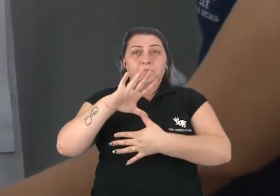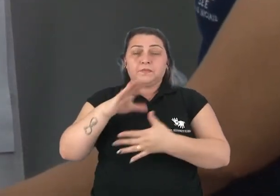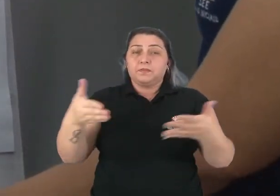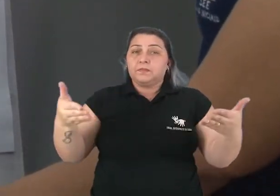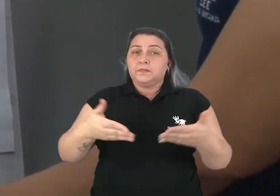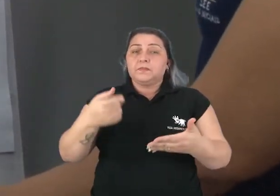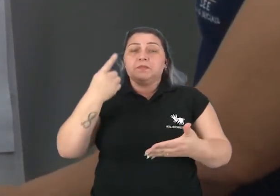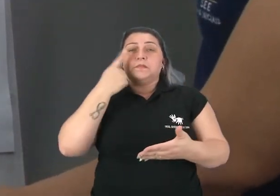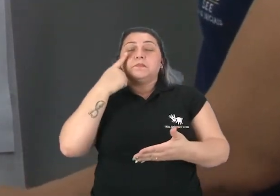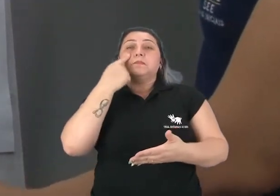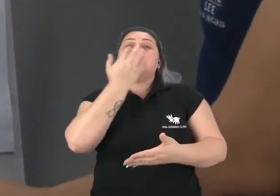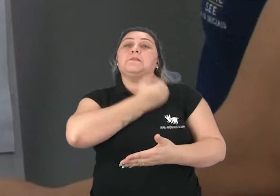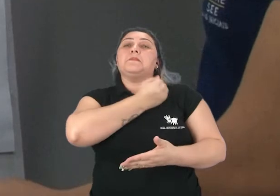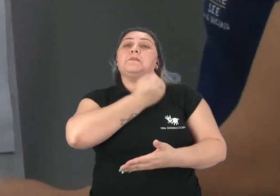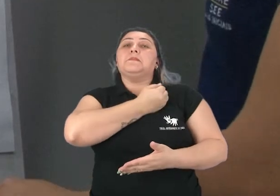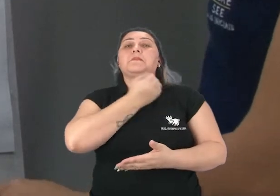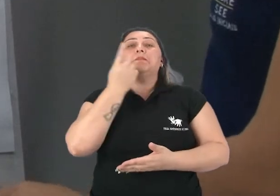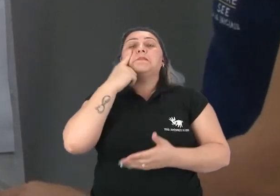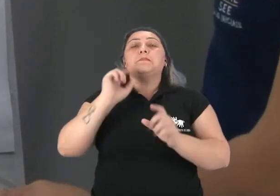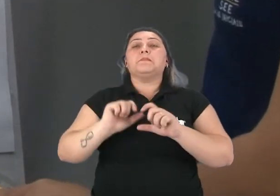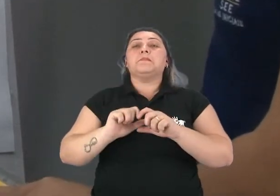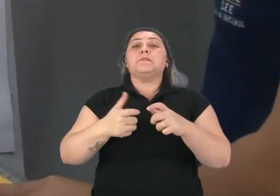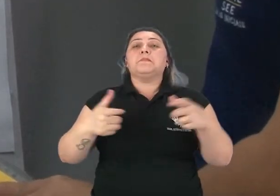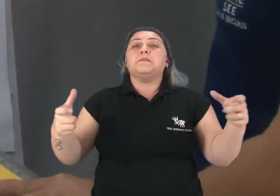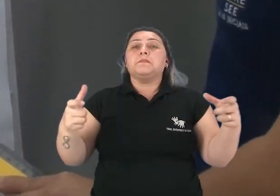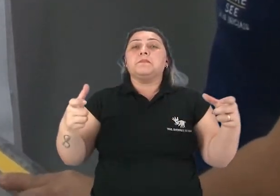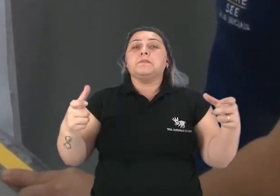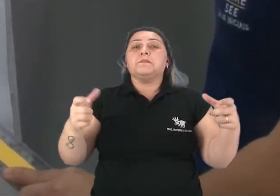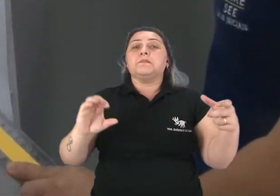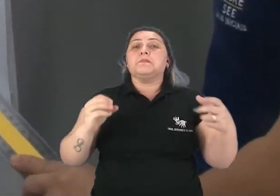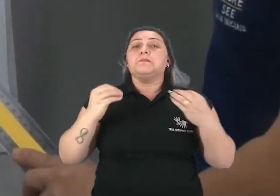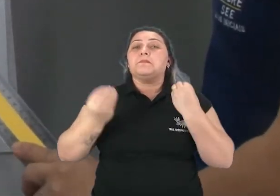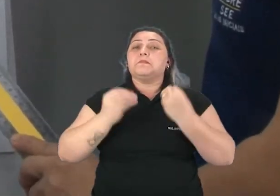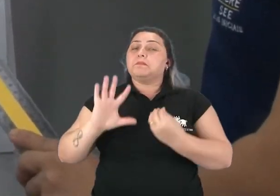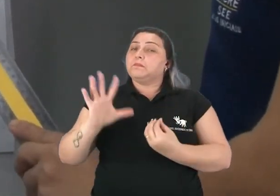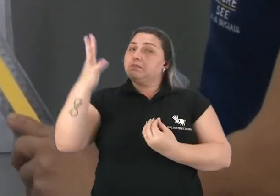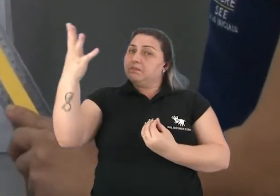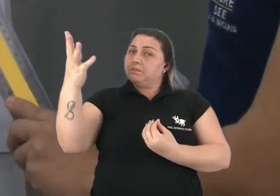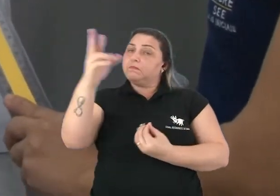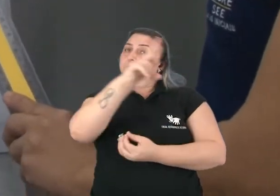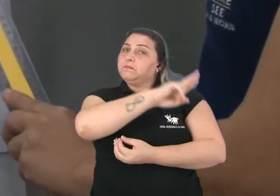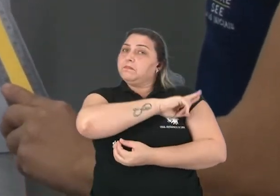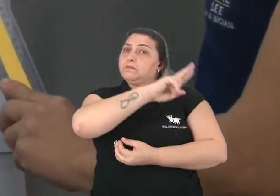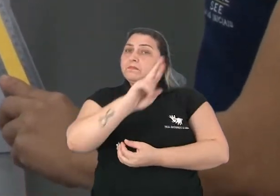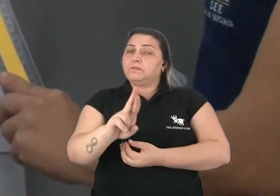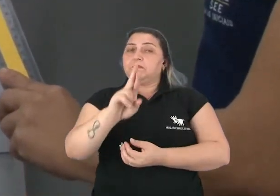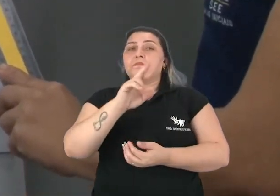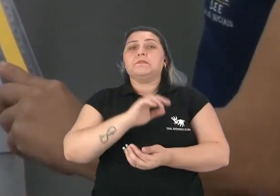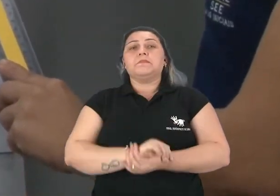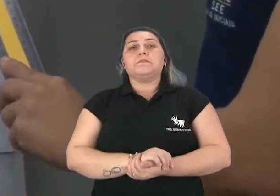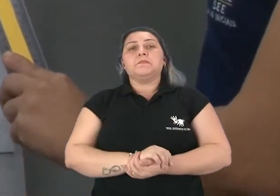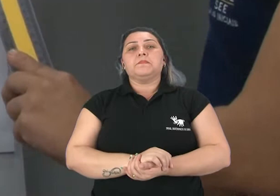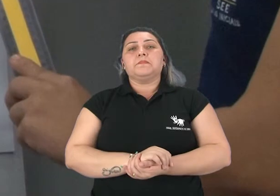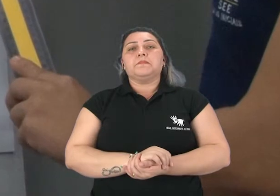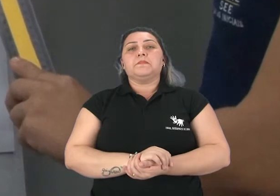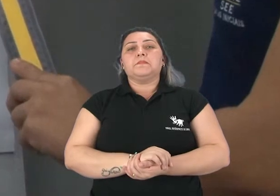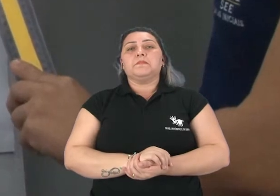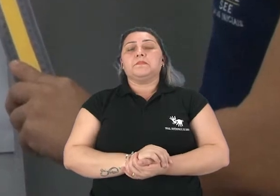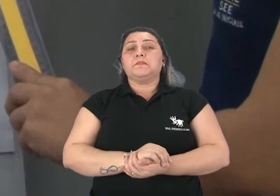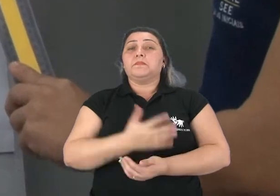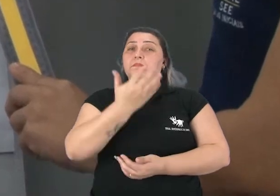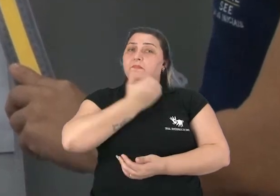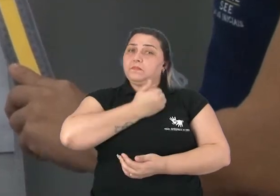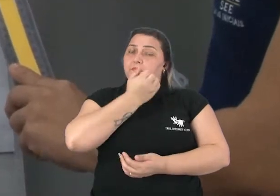vai ver, ó, aqui por números. Olha só esse crescimento, como aconteceu, como ele está sendo representado aqui. Número de